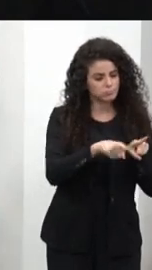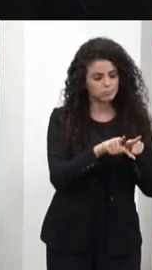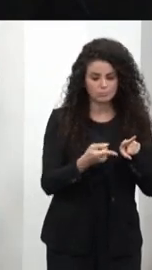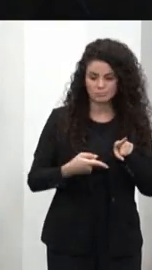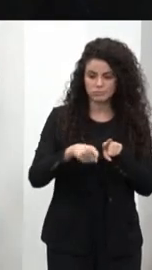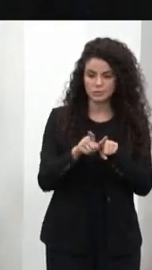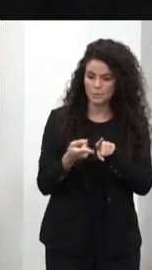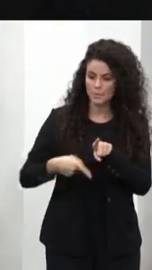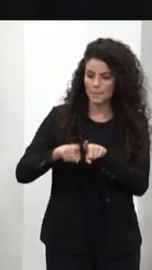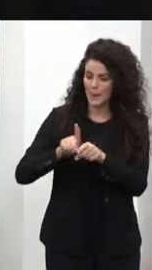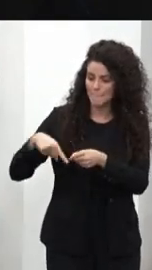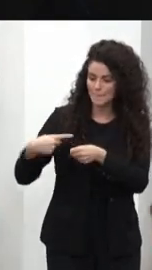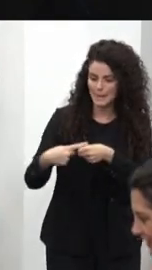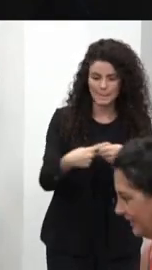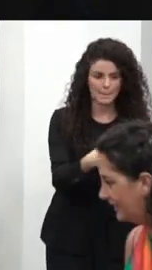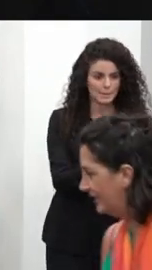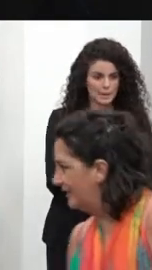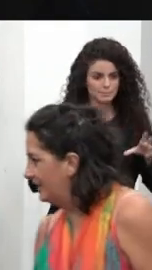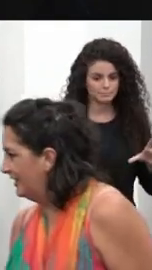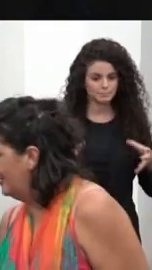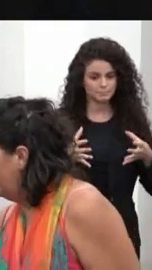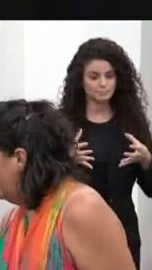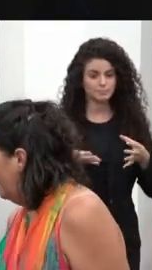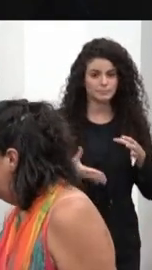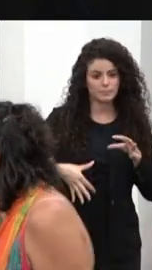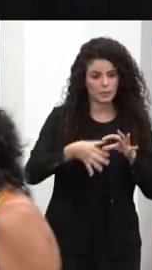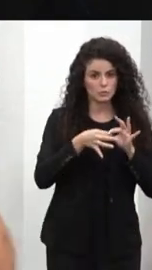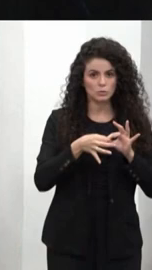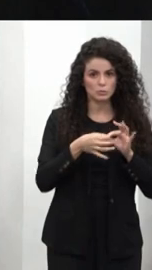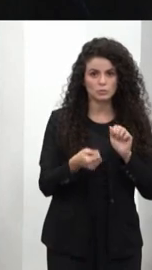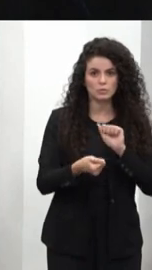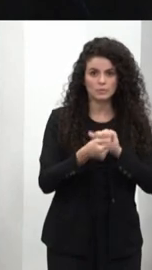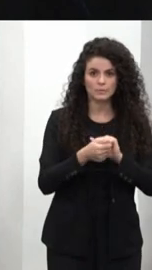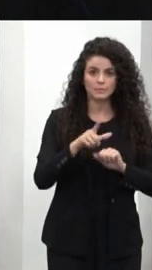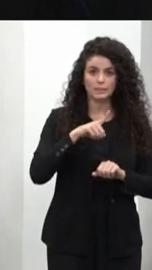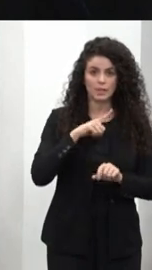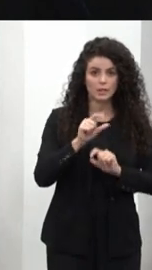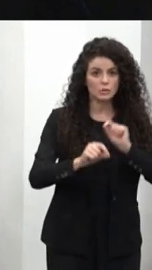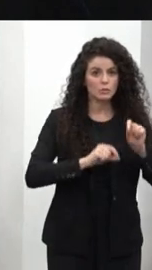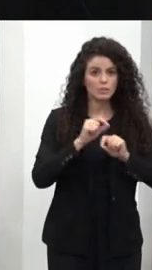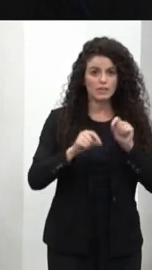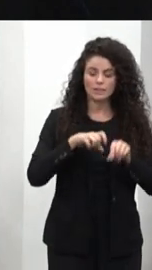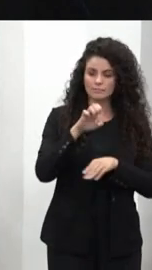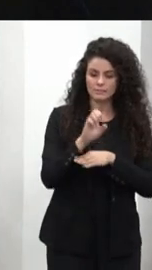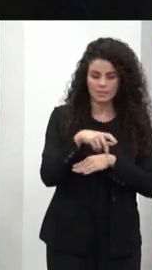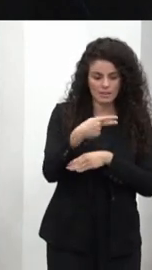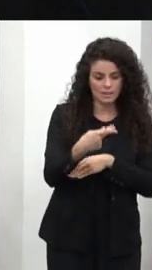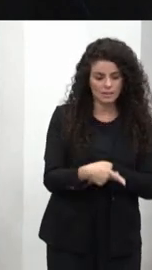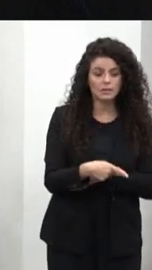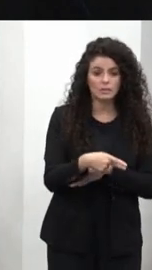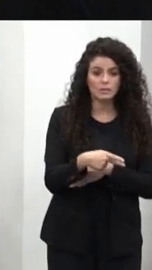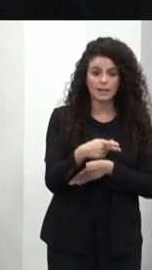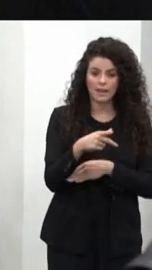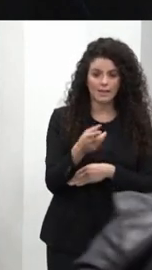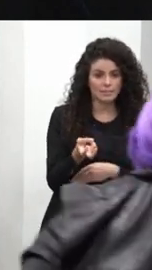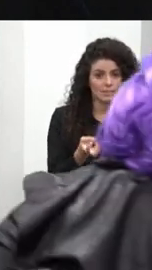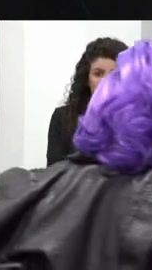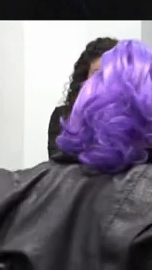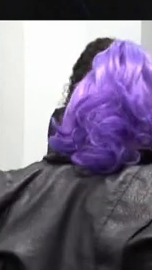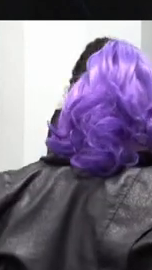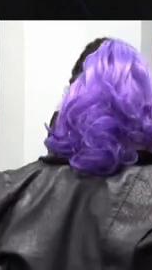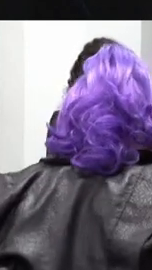de municípios será uma injeção de recursos do setor cultural Catarinense tão afetado pela pandemia